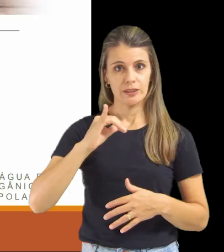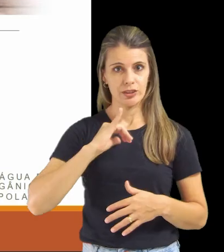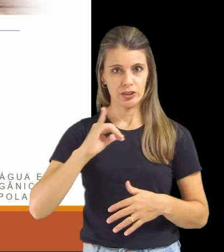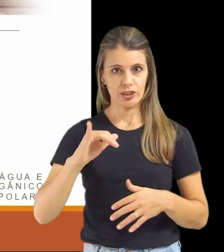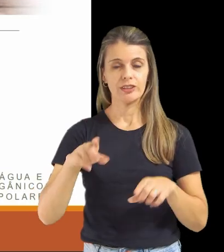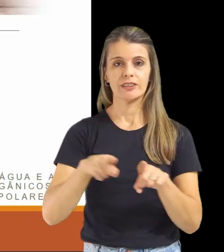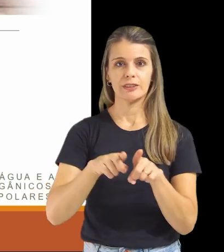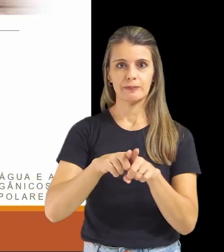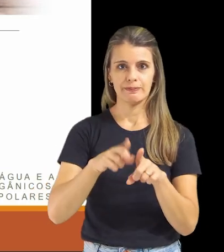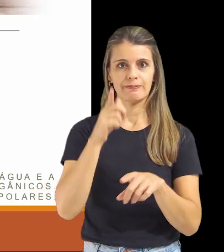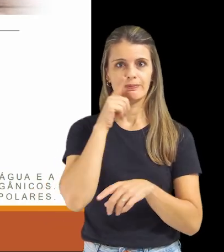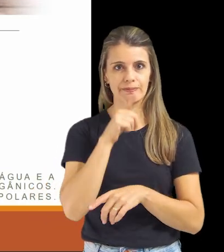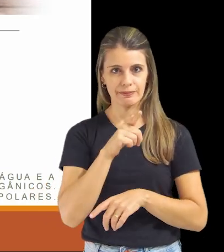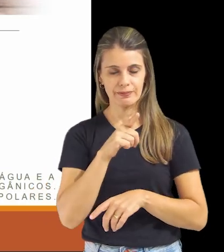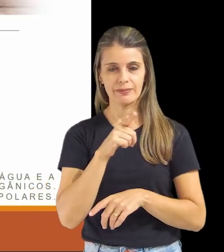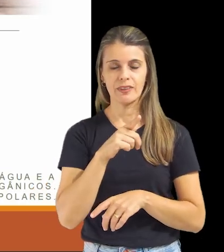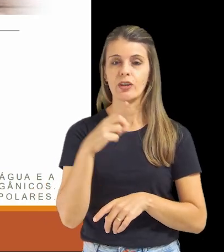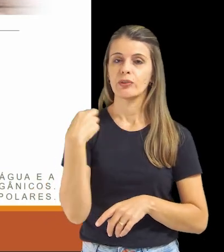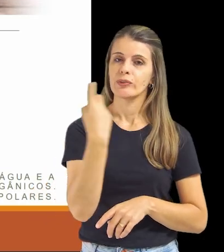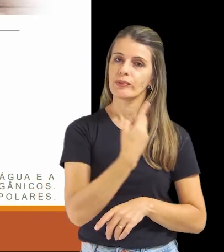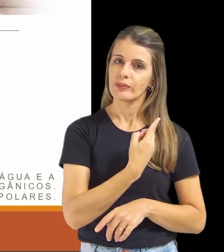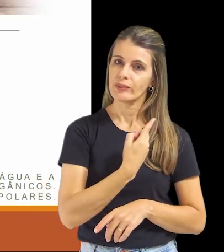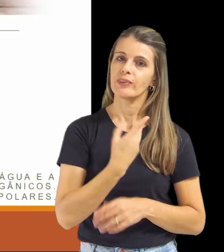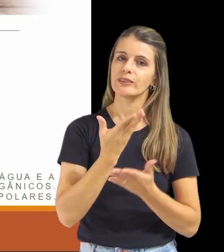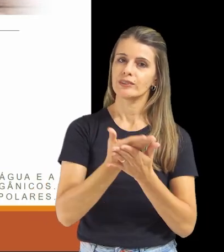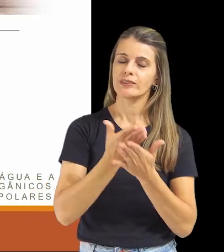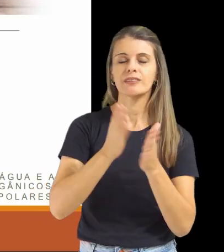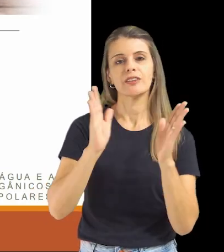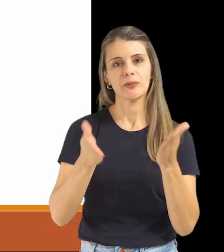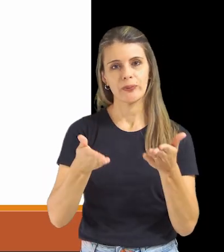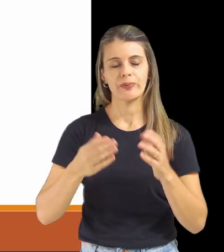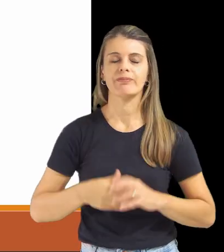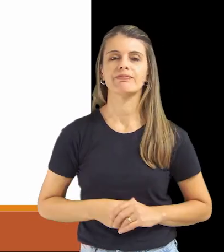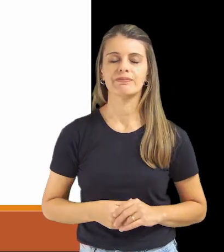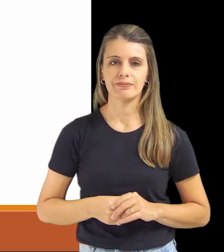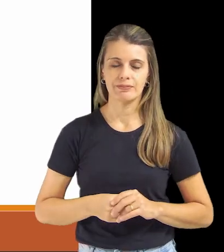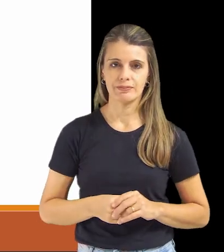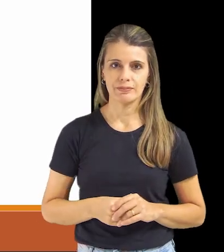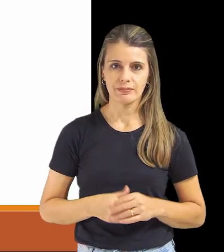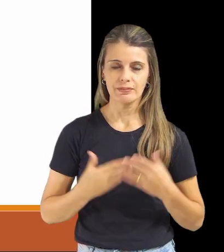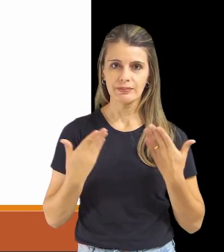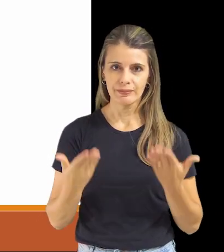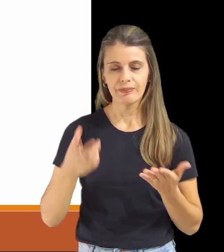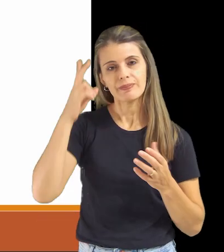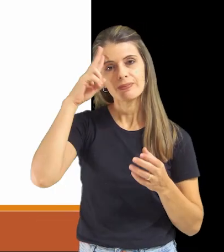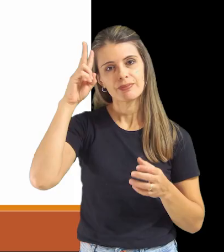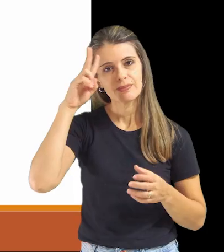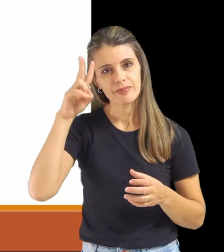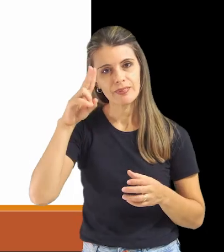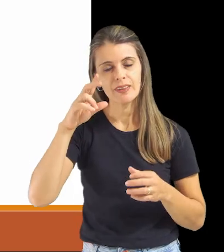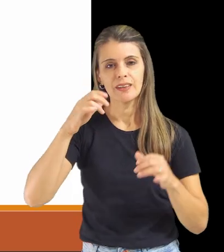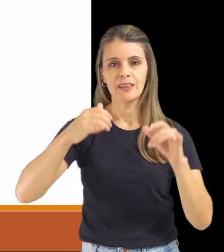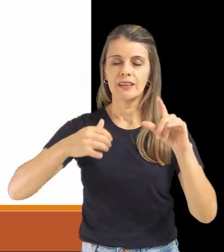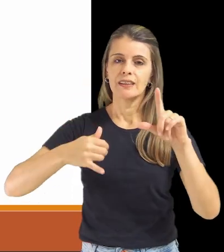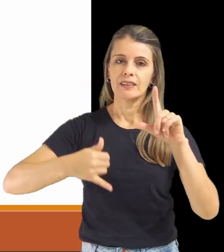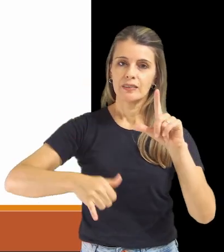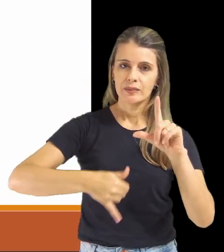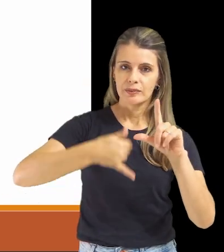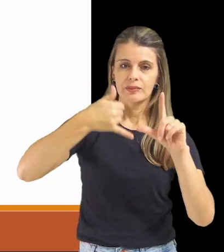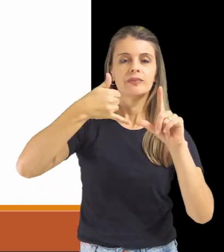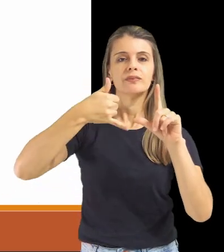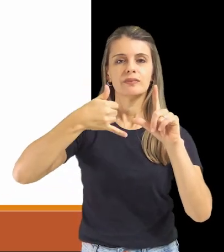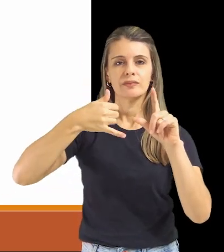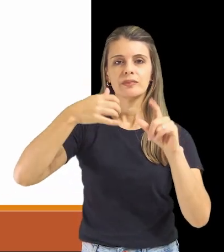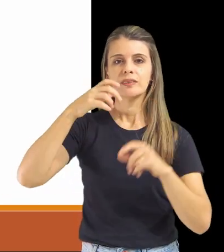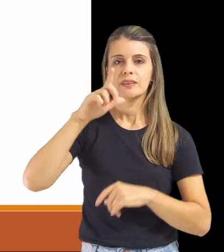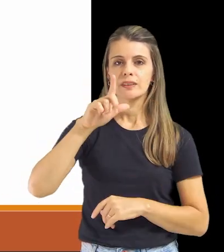nosso corpo, e são essas substâncias que nós vamos conhecer a partir de agora. Então vamos lembrar, né, os lipídios são